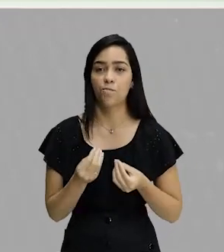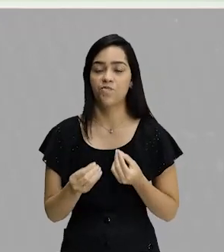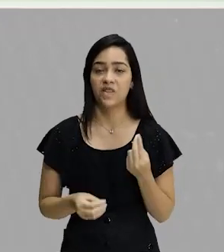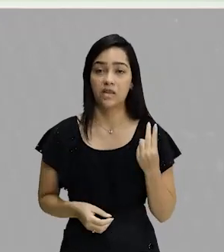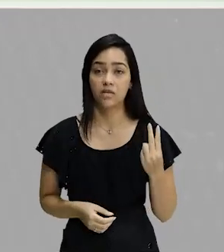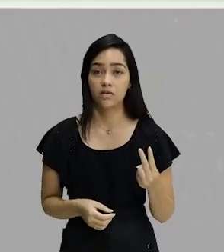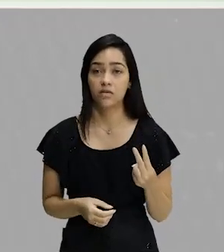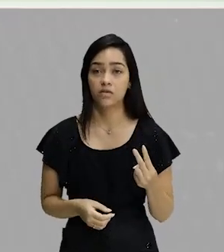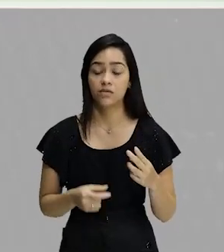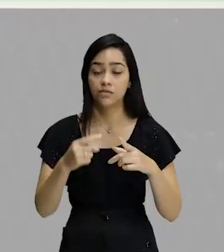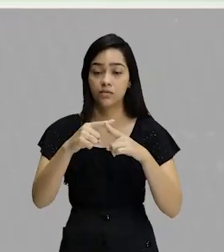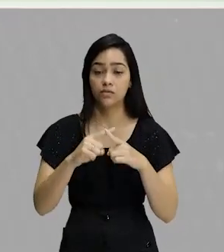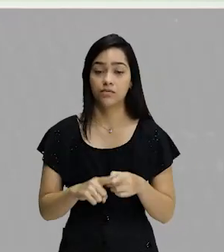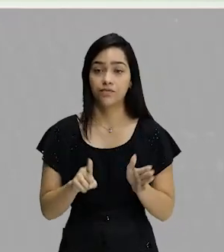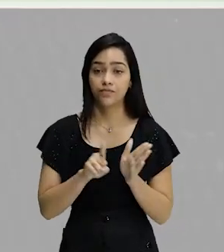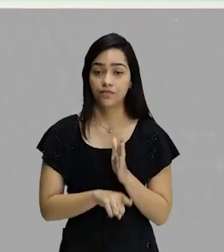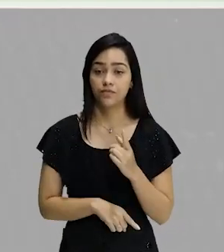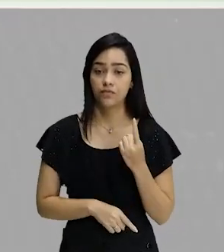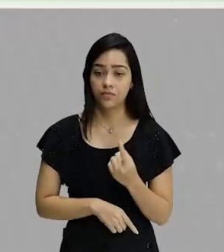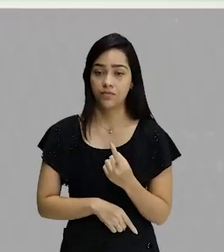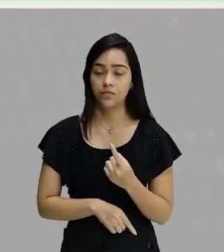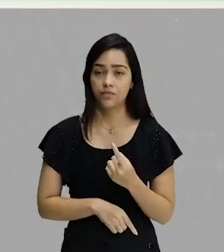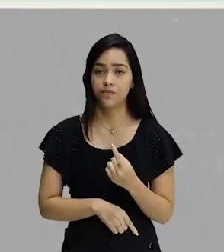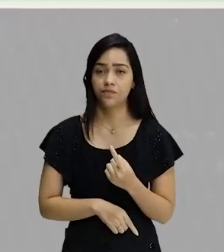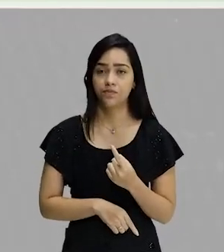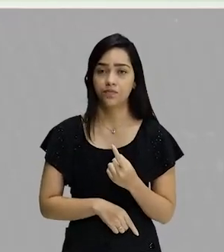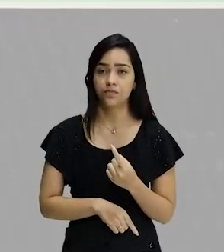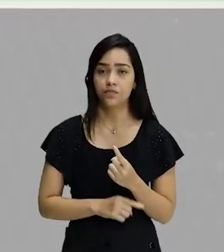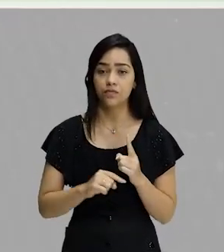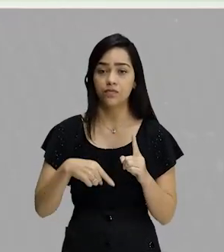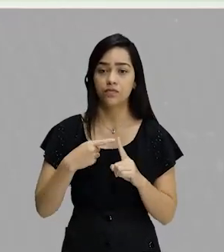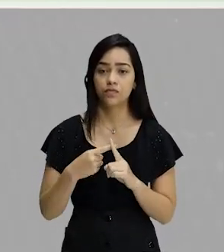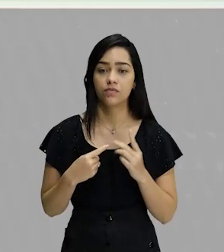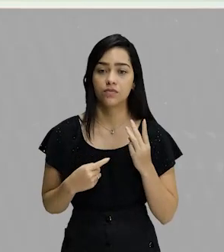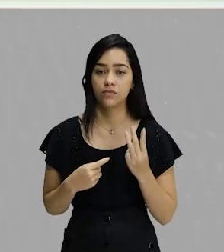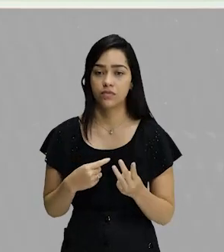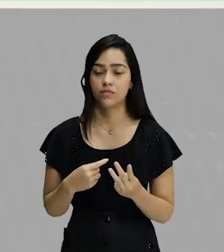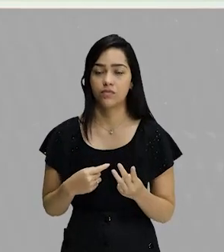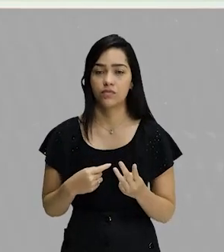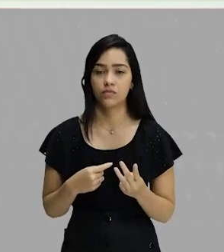2 multiplicado por menos 1, mais 3y,